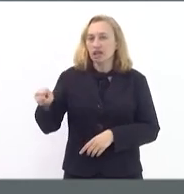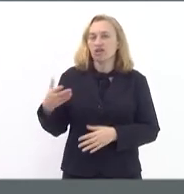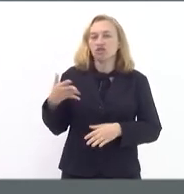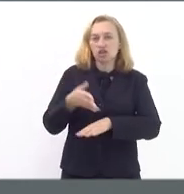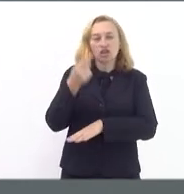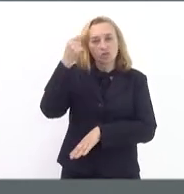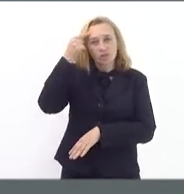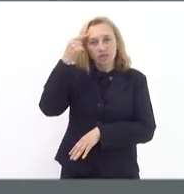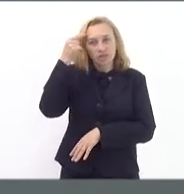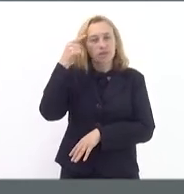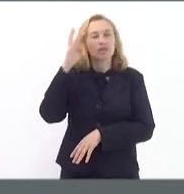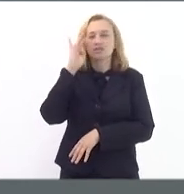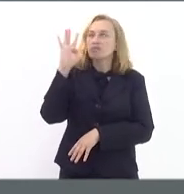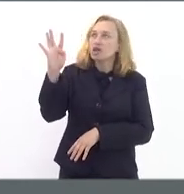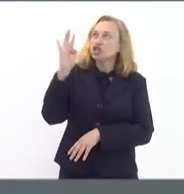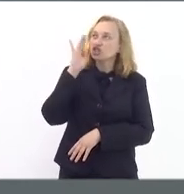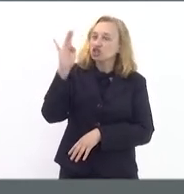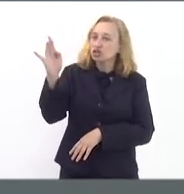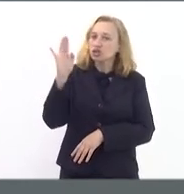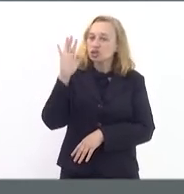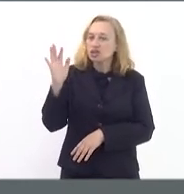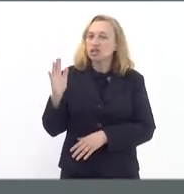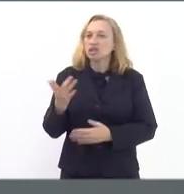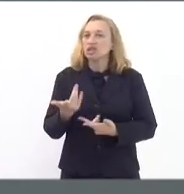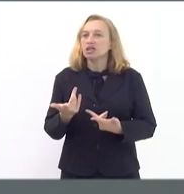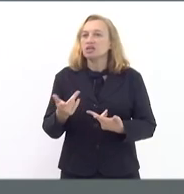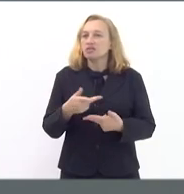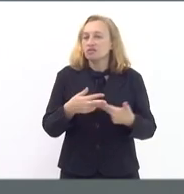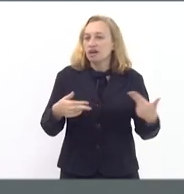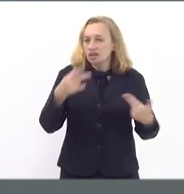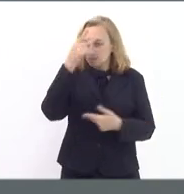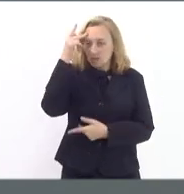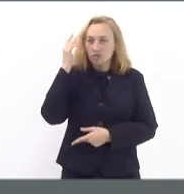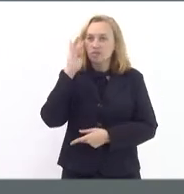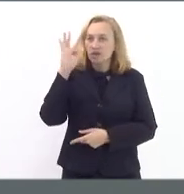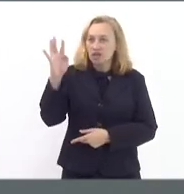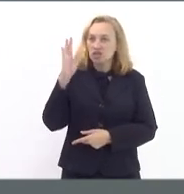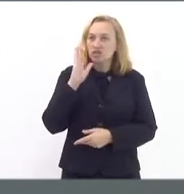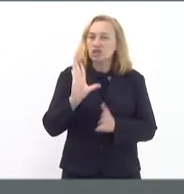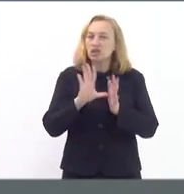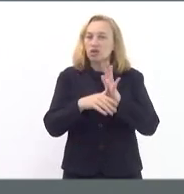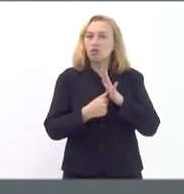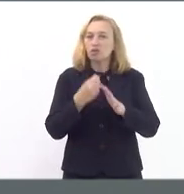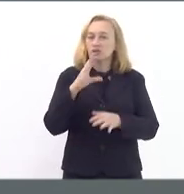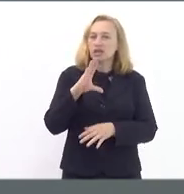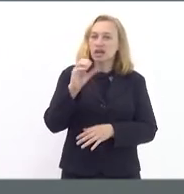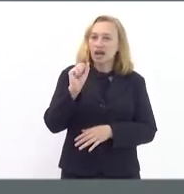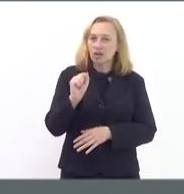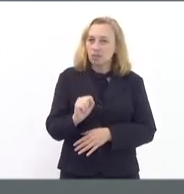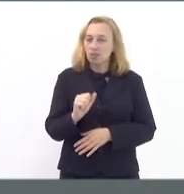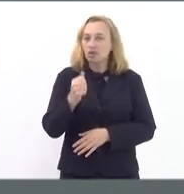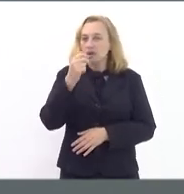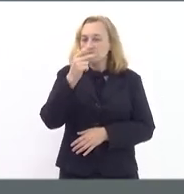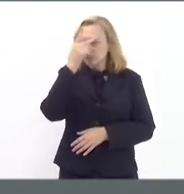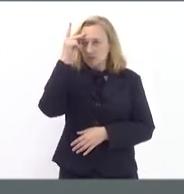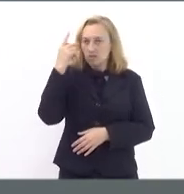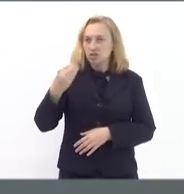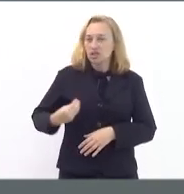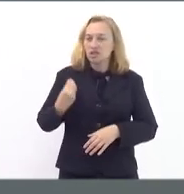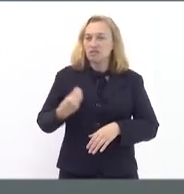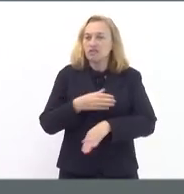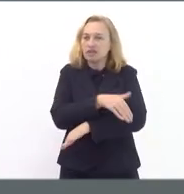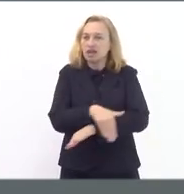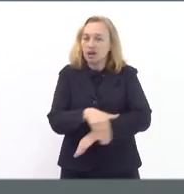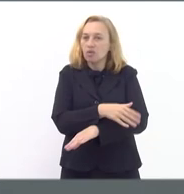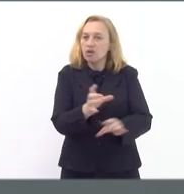pensamento a gente imagina que eu acho que muita gente aqui imagina que é esse fluxo de carro seria de moradores de rua para